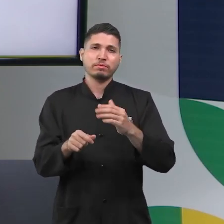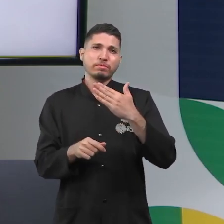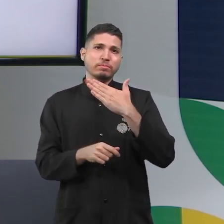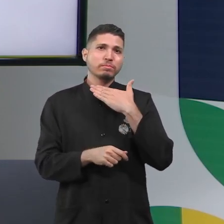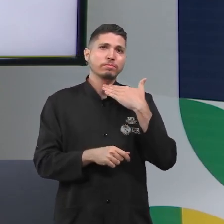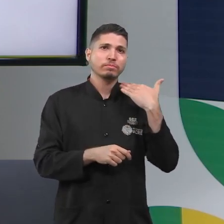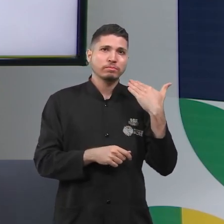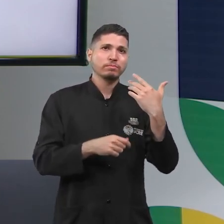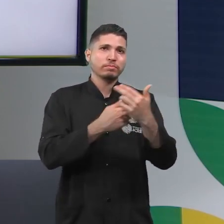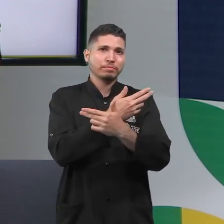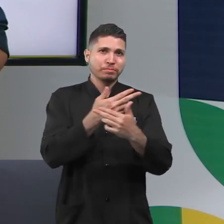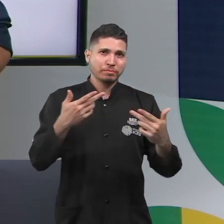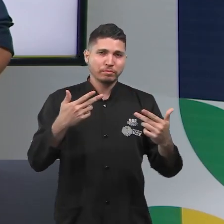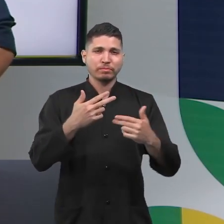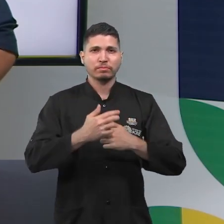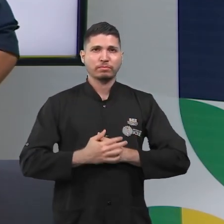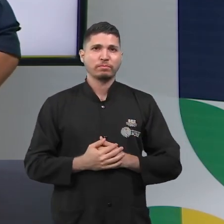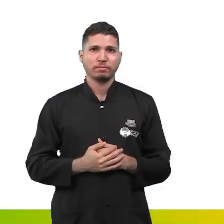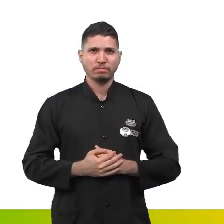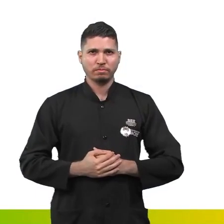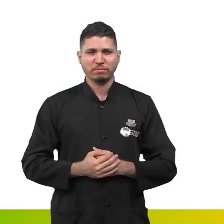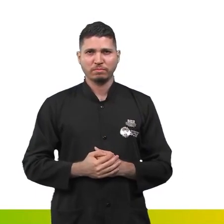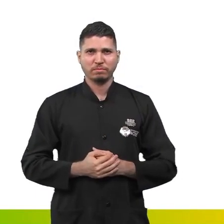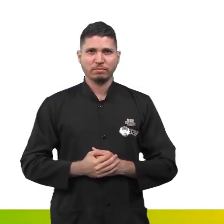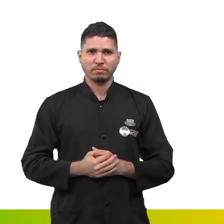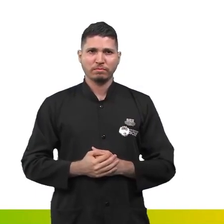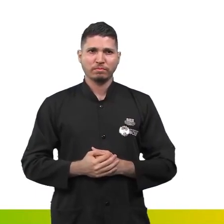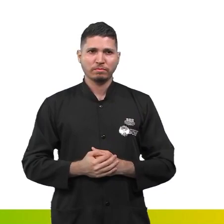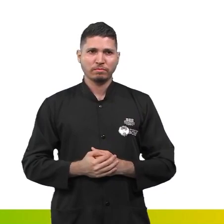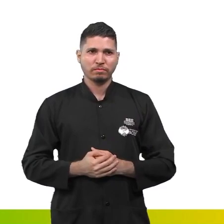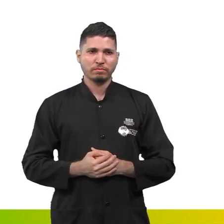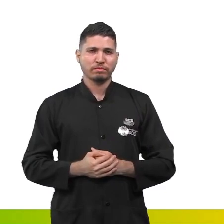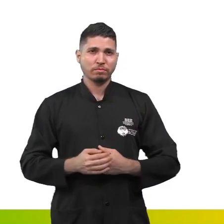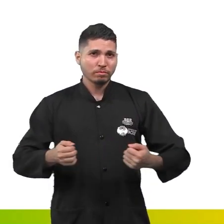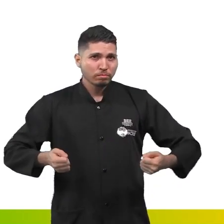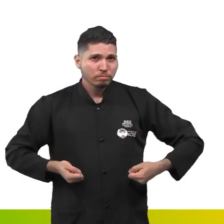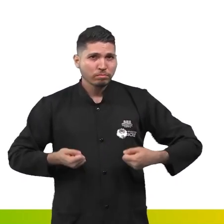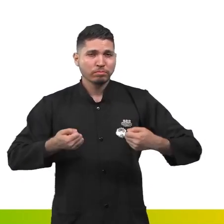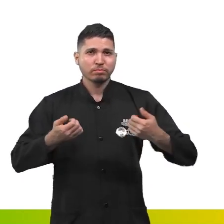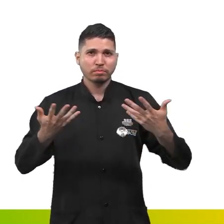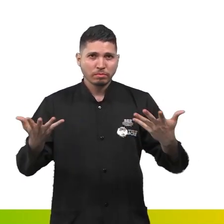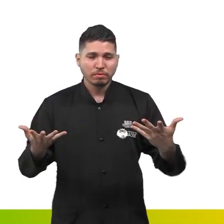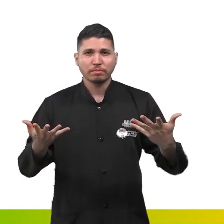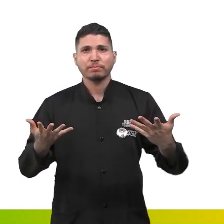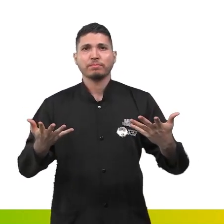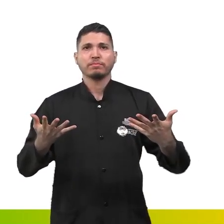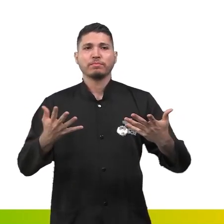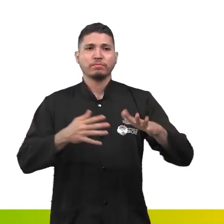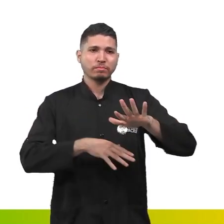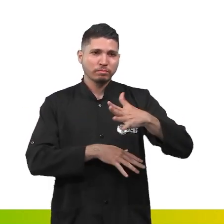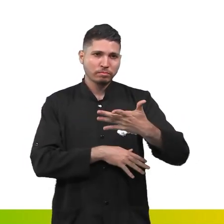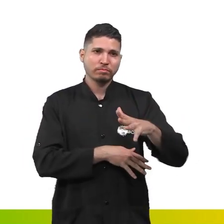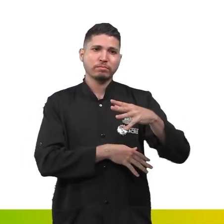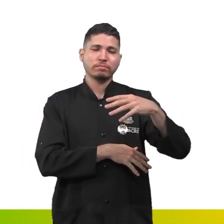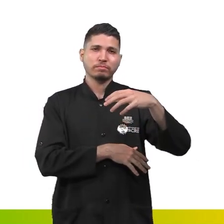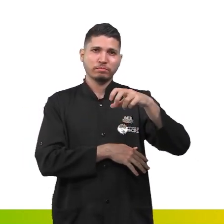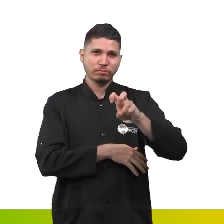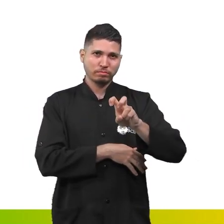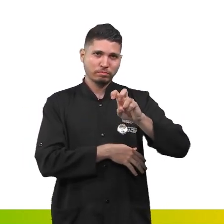tudo isso. O custo estimado, gente, olha aí, de limpeza equivale a